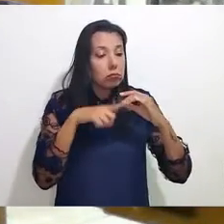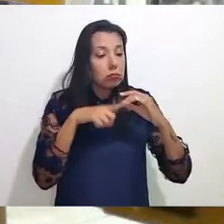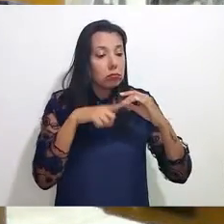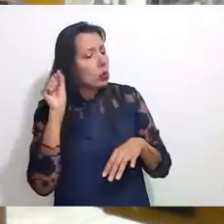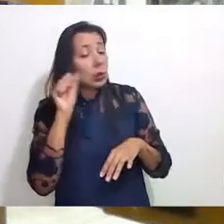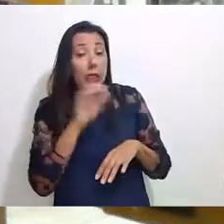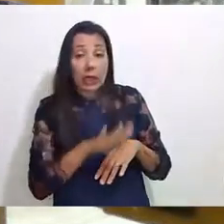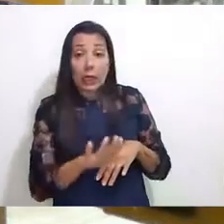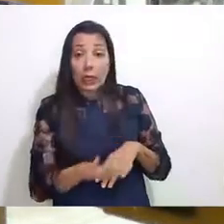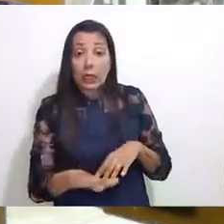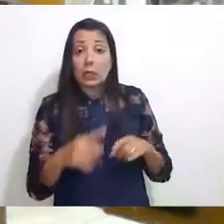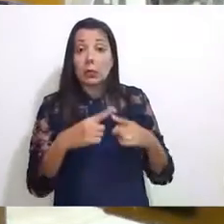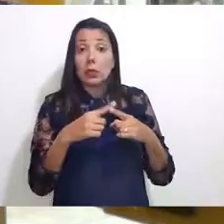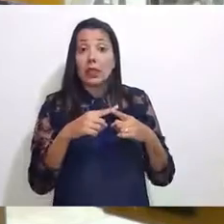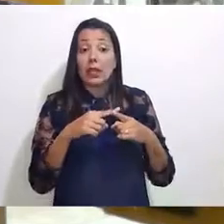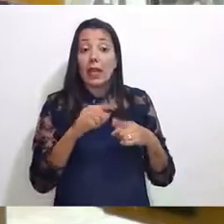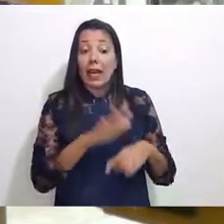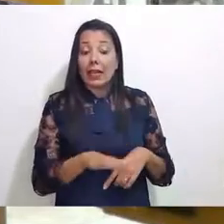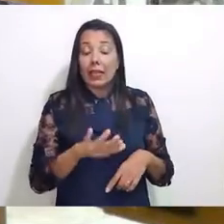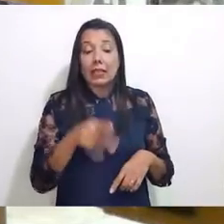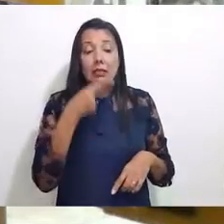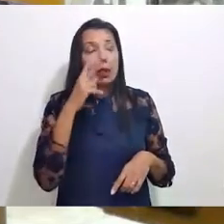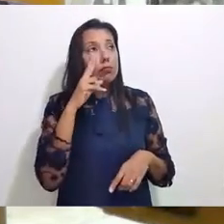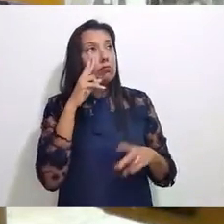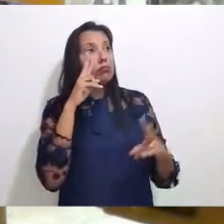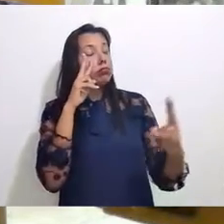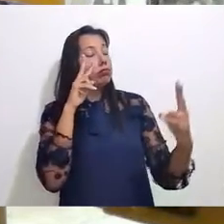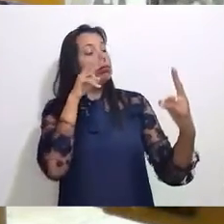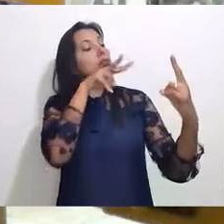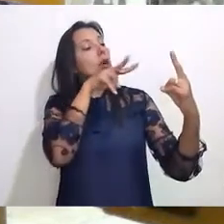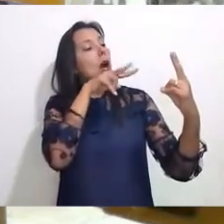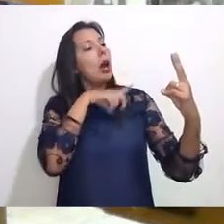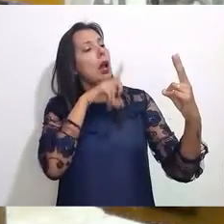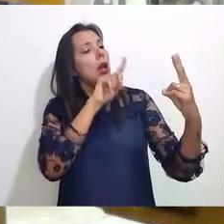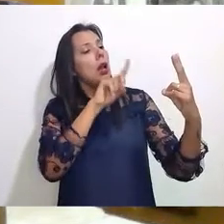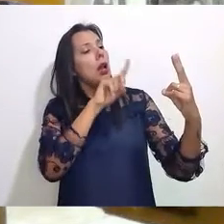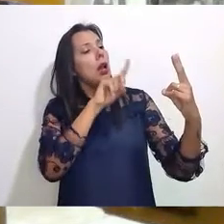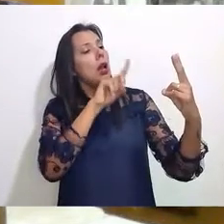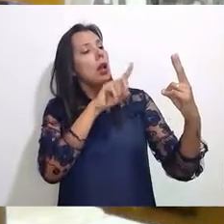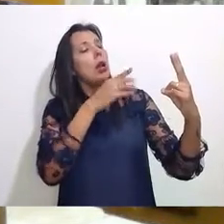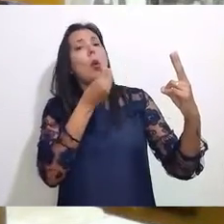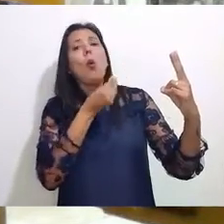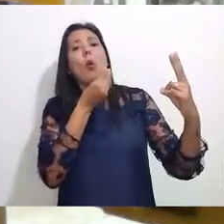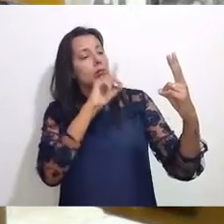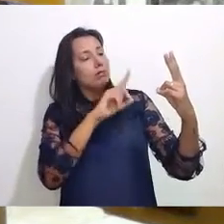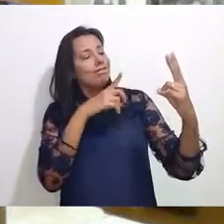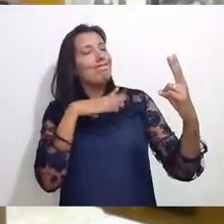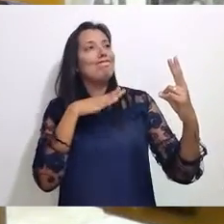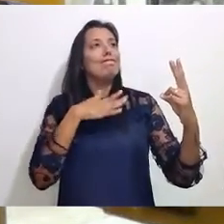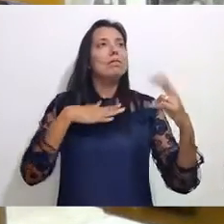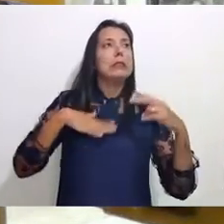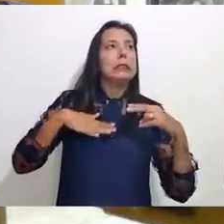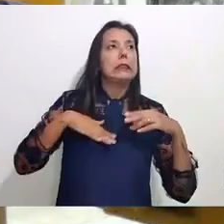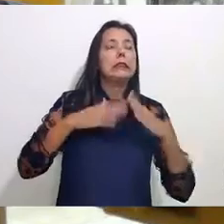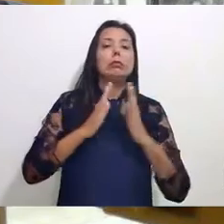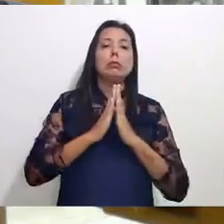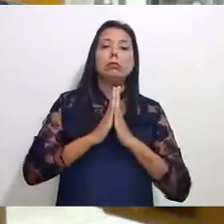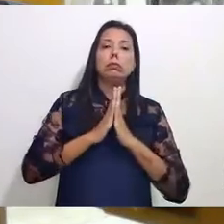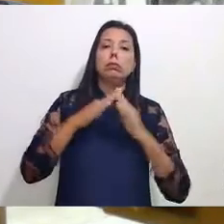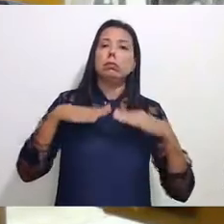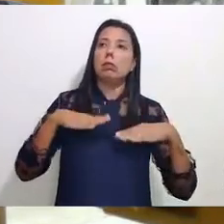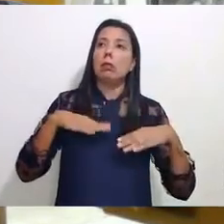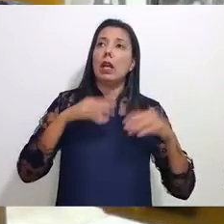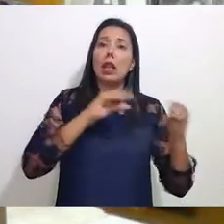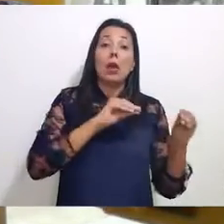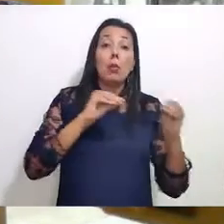no próprio olhar. A criança, com o jeito dela, quieto de ser, às vezes ela muda o comportamento,